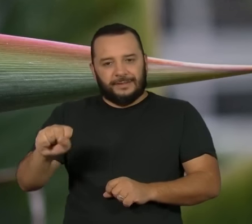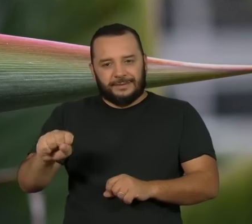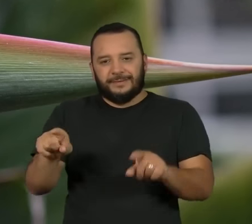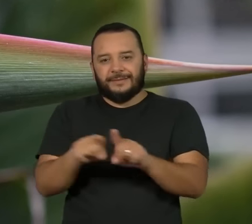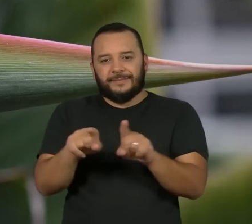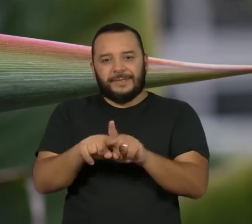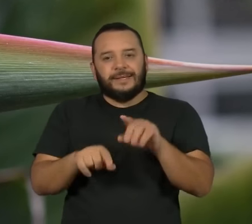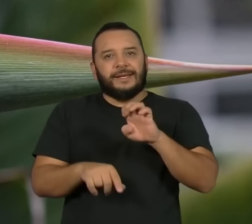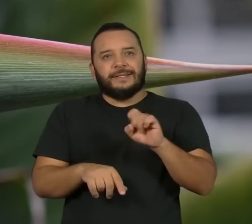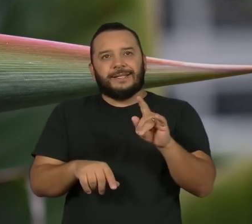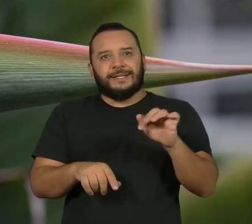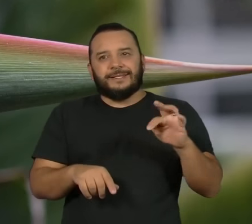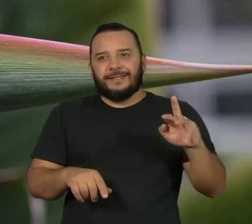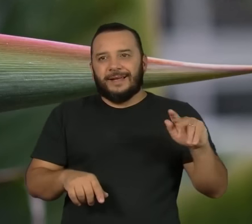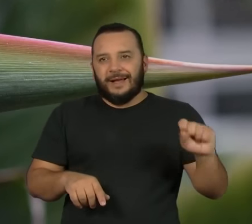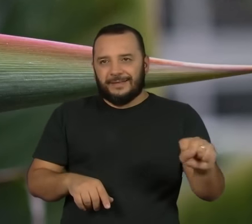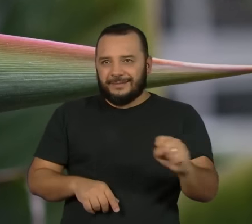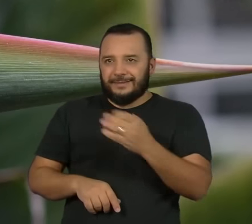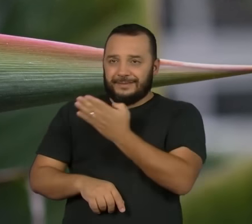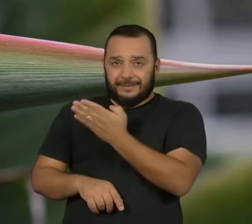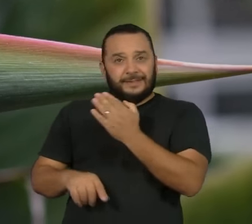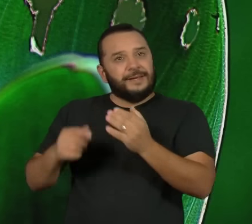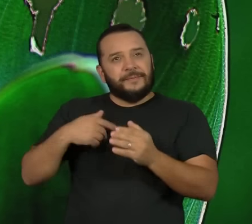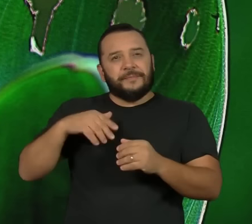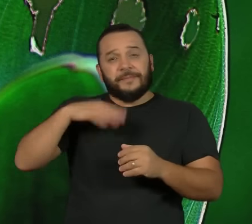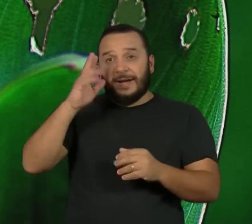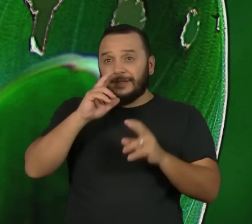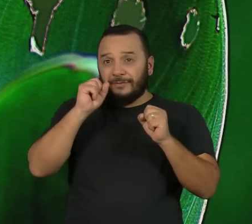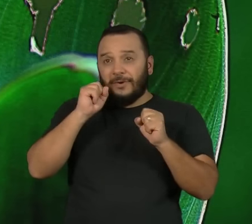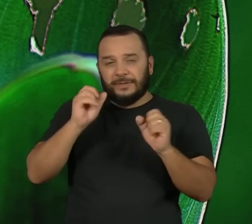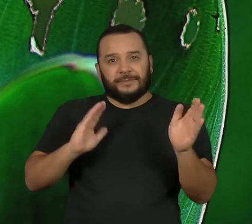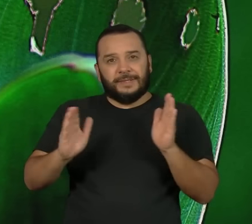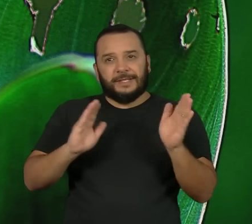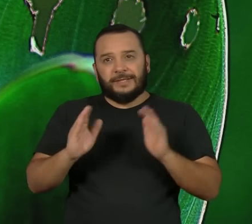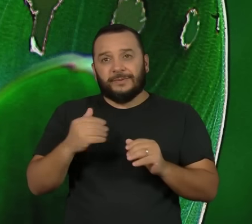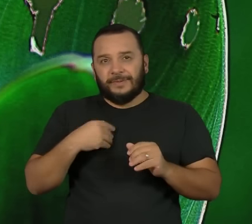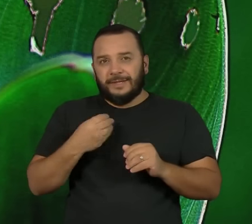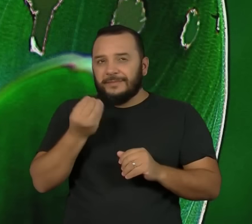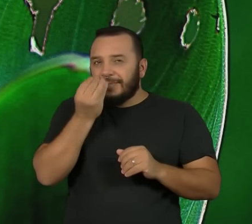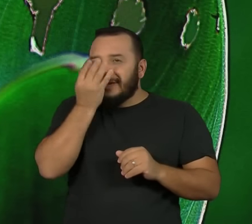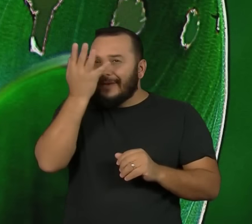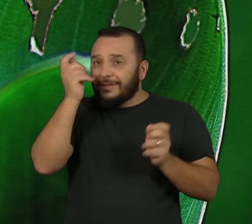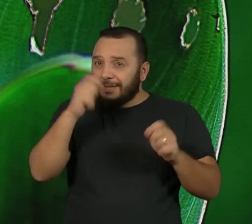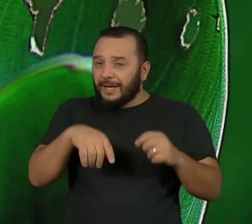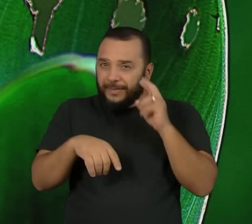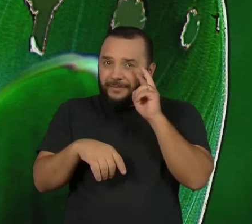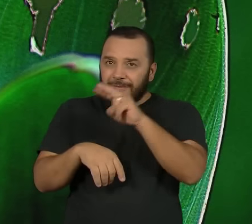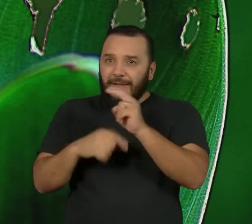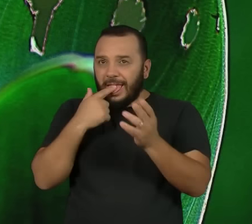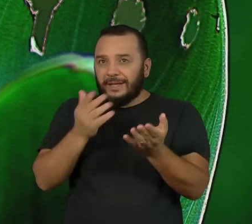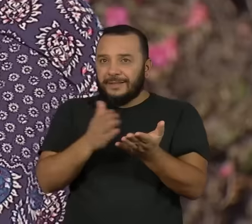estrelícias, que florescem com mais intensidade na primavera, podem ser contempladas no livro.